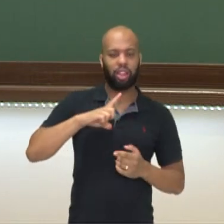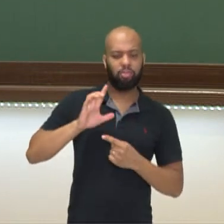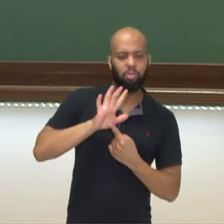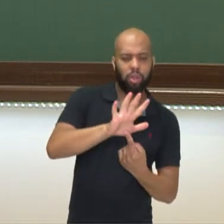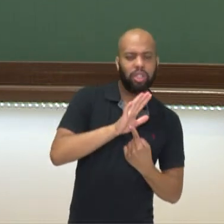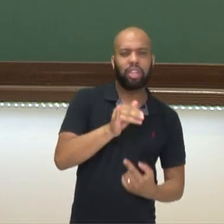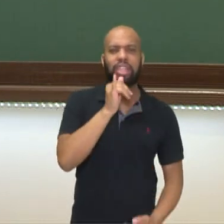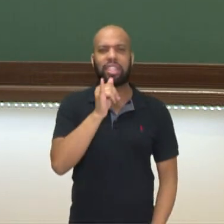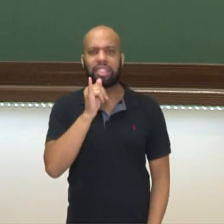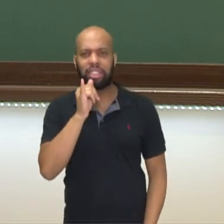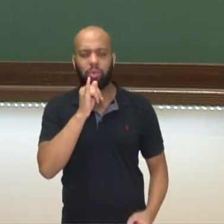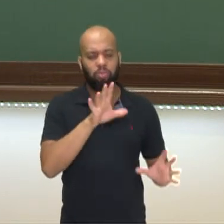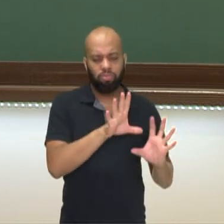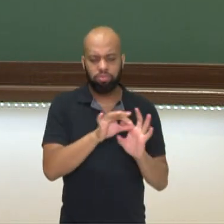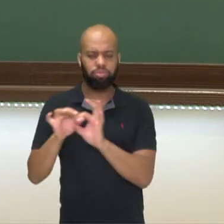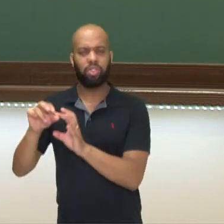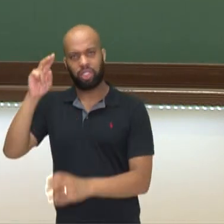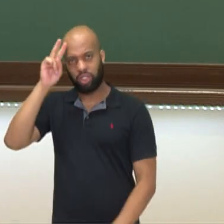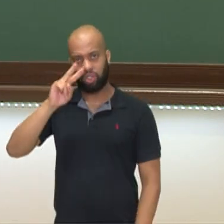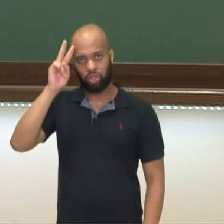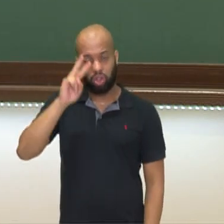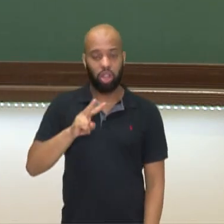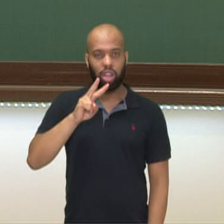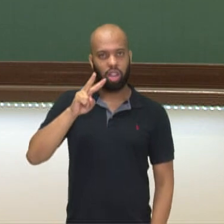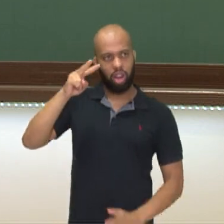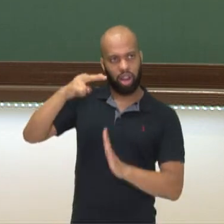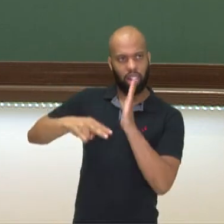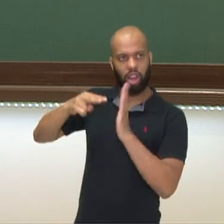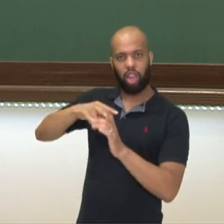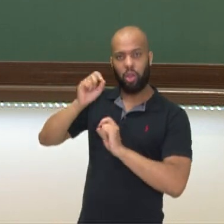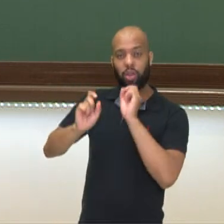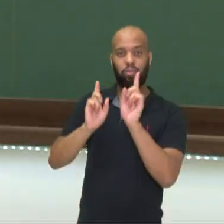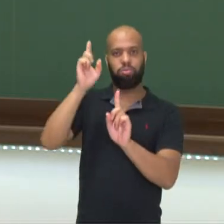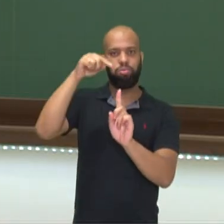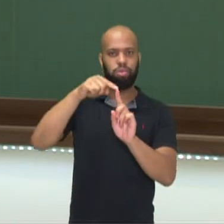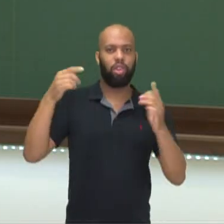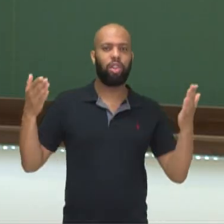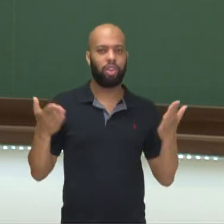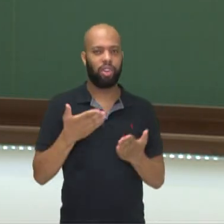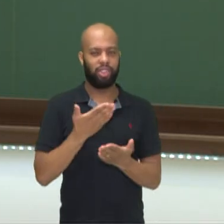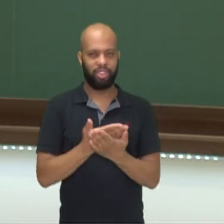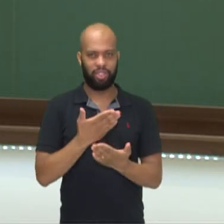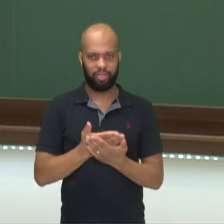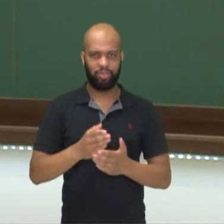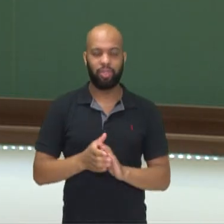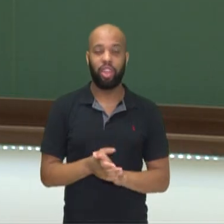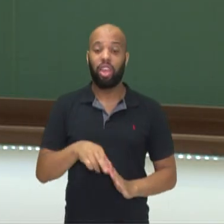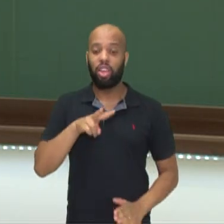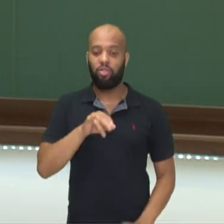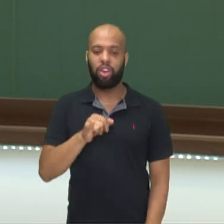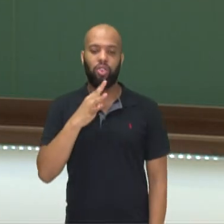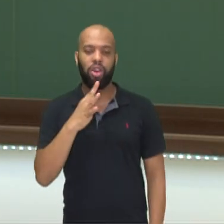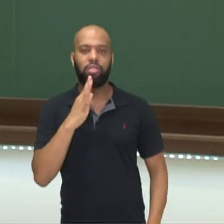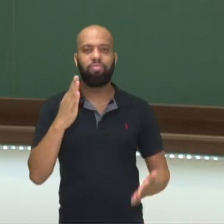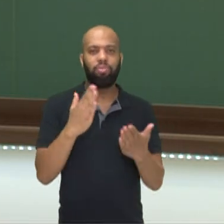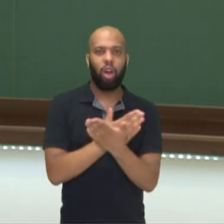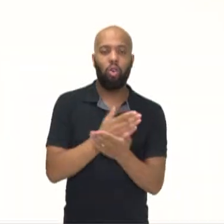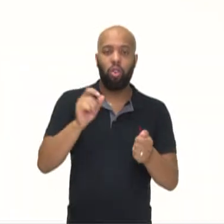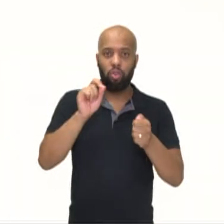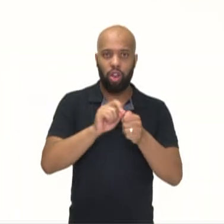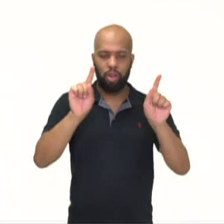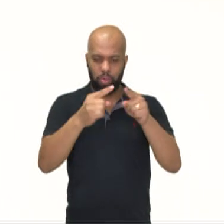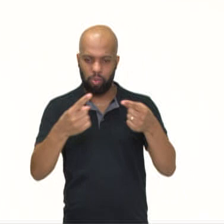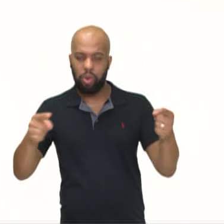fazer a contextualização histórica, vamos ler comigo os objetivos dessa aula, tá? Conhecer algumas produções